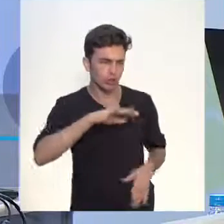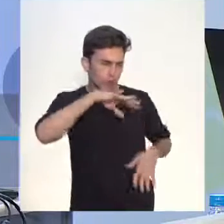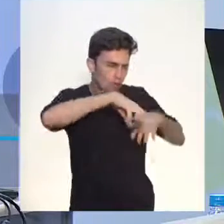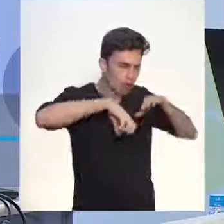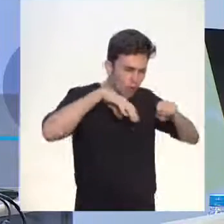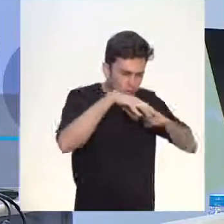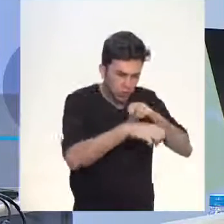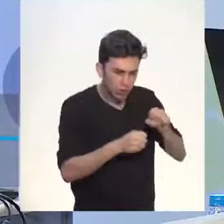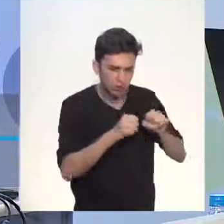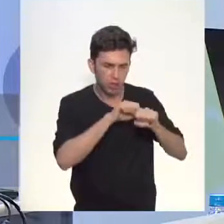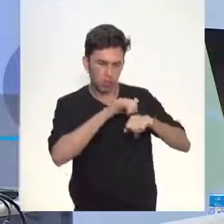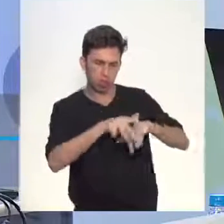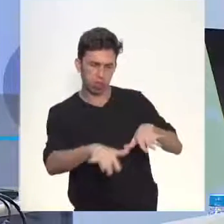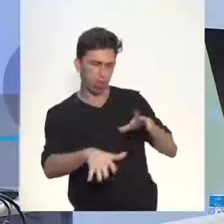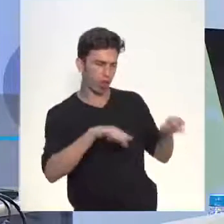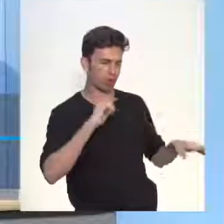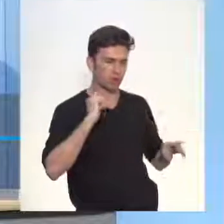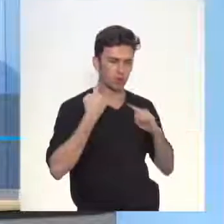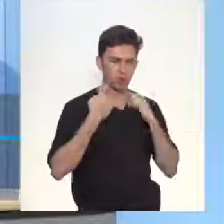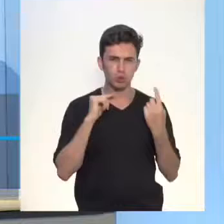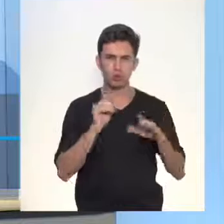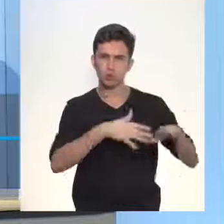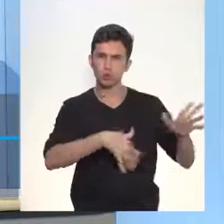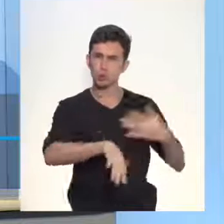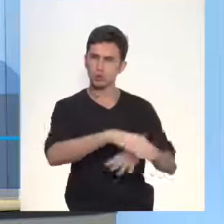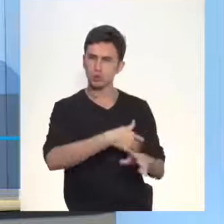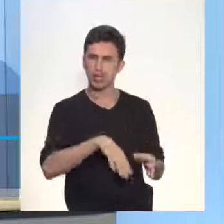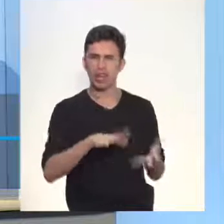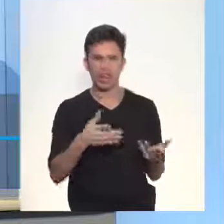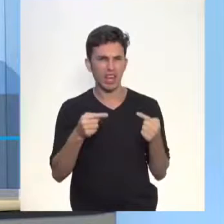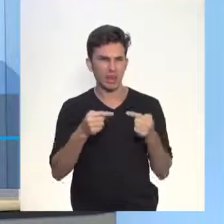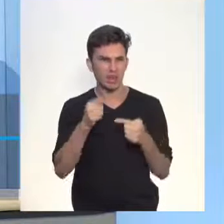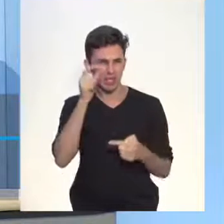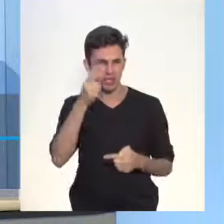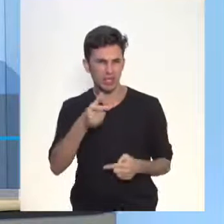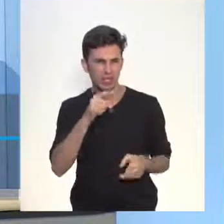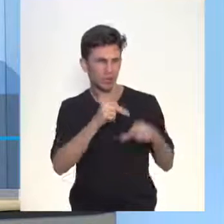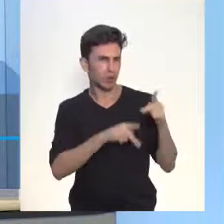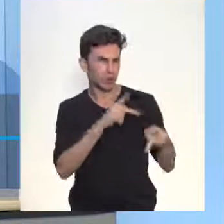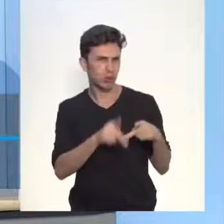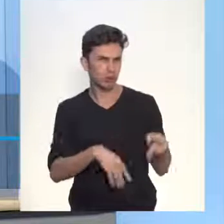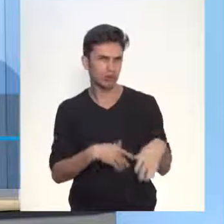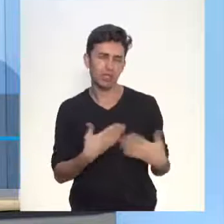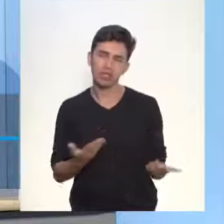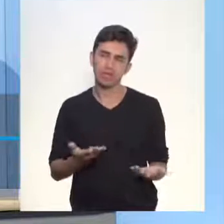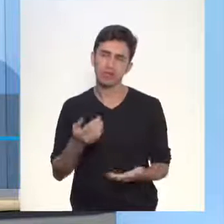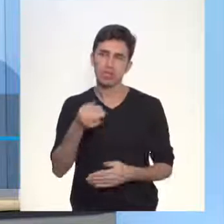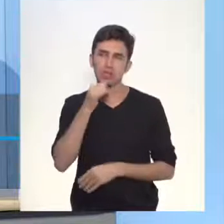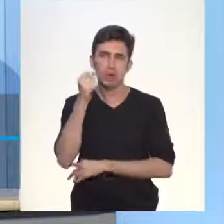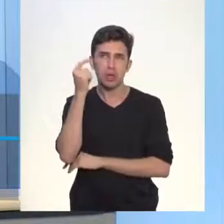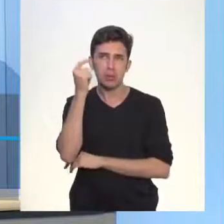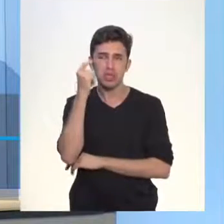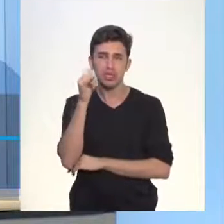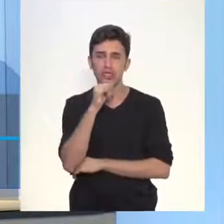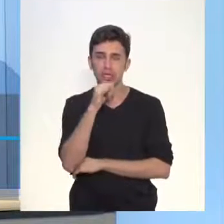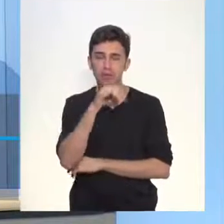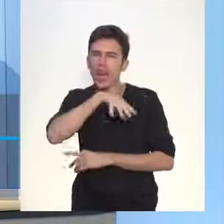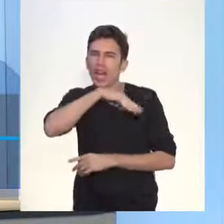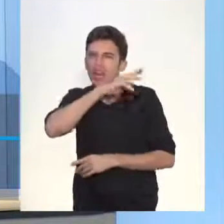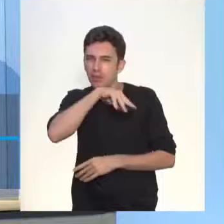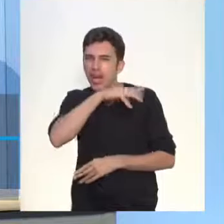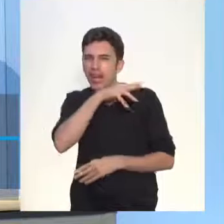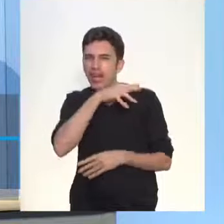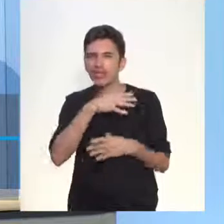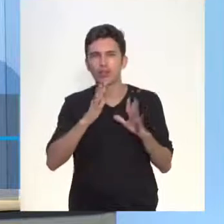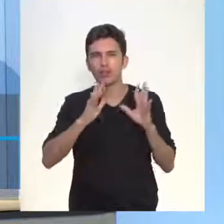de interesse público, Pro? Podemos pensar no seguinte, professor Mauro. Bichinhos, animais de estimação,